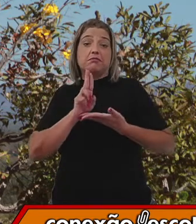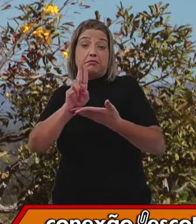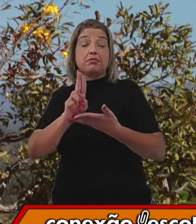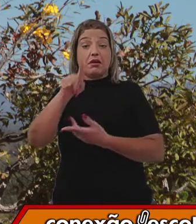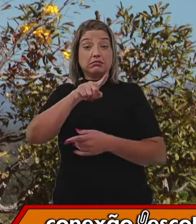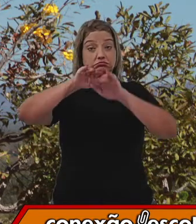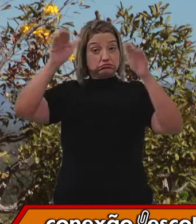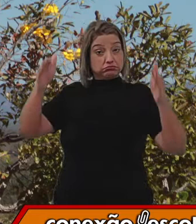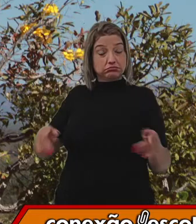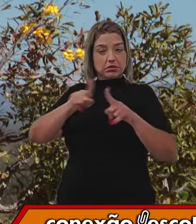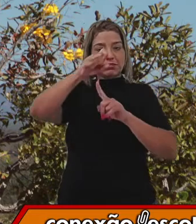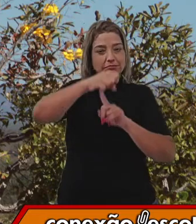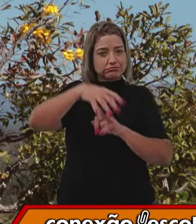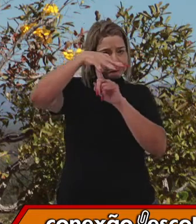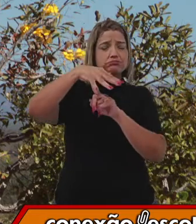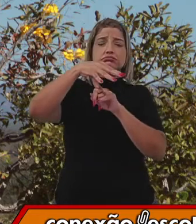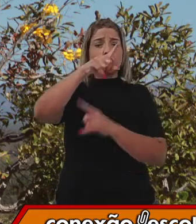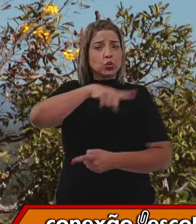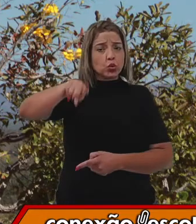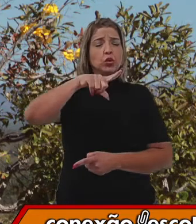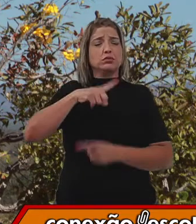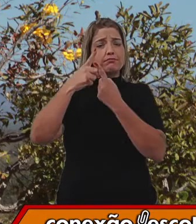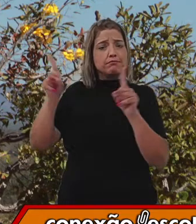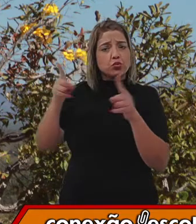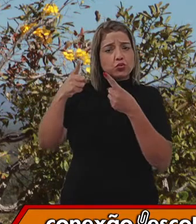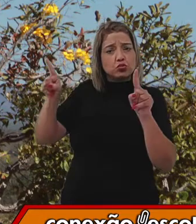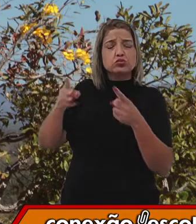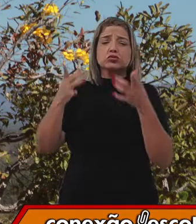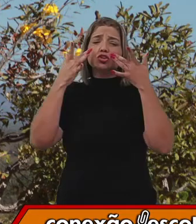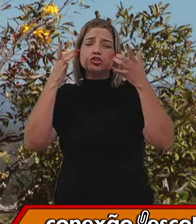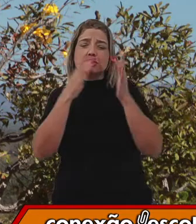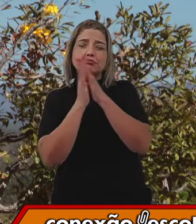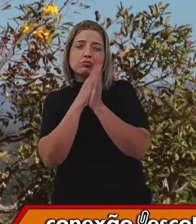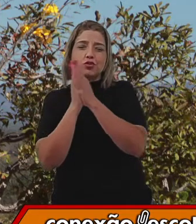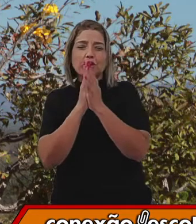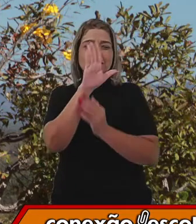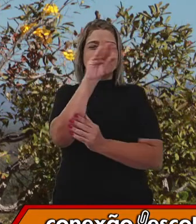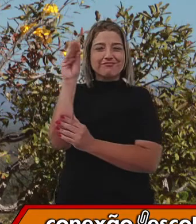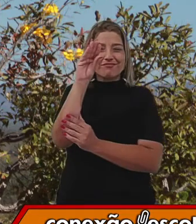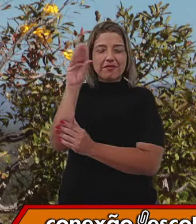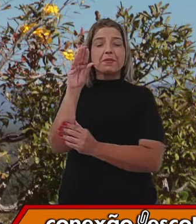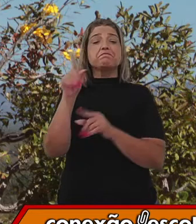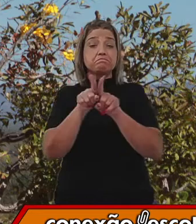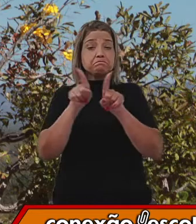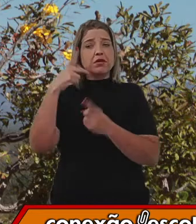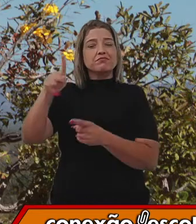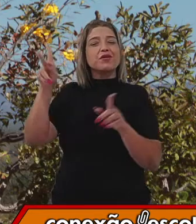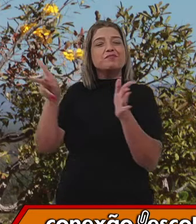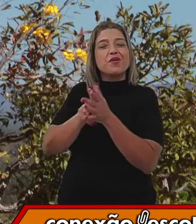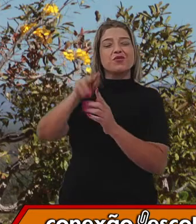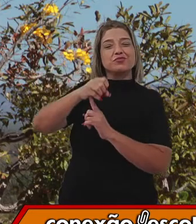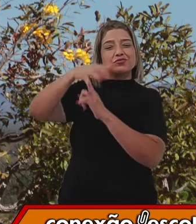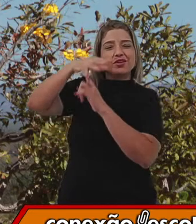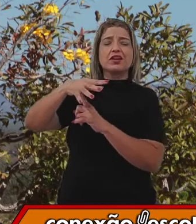nos palcos e picadeiros, muitas utilizam músicas, teatros de bonecos, números do próprio circo, de